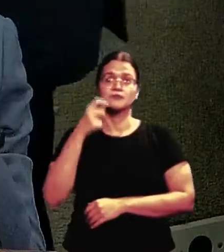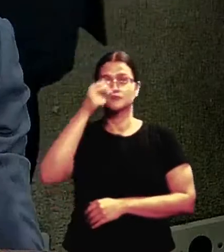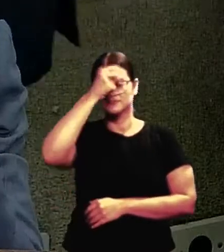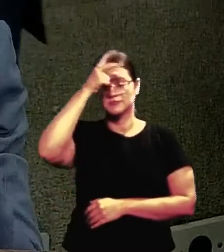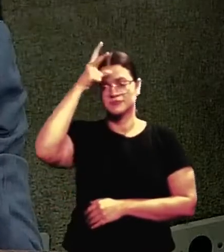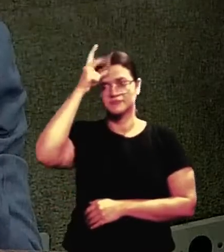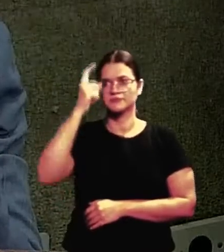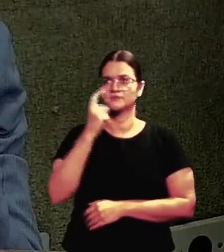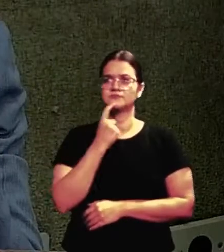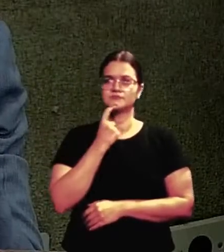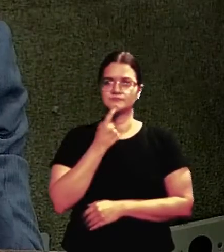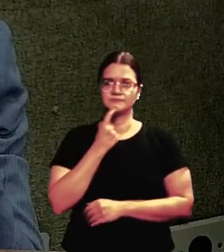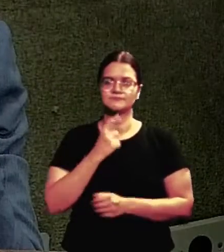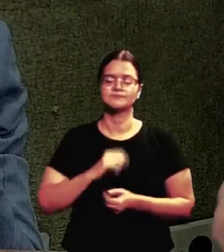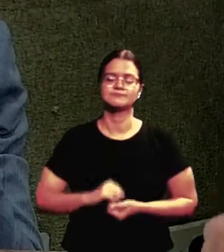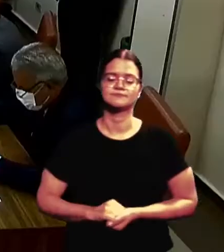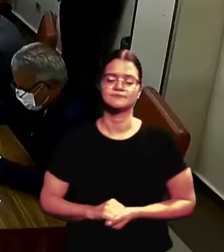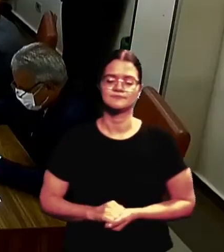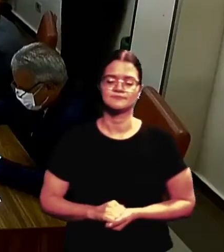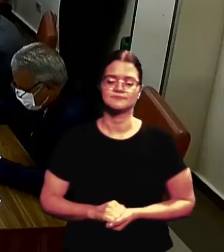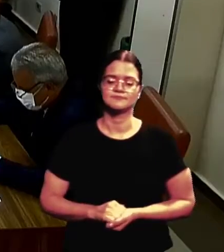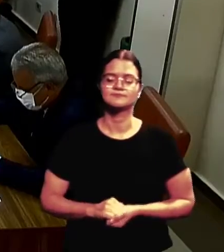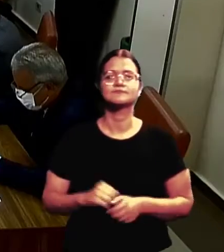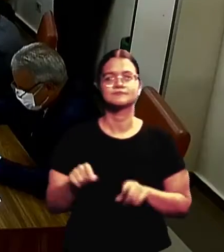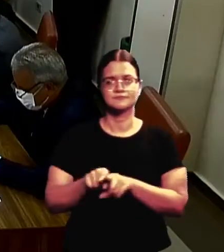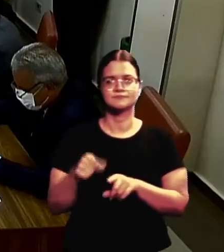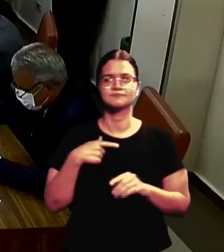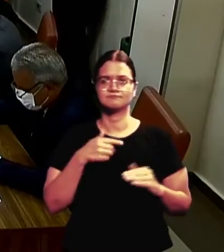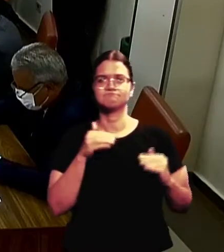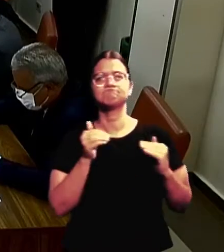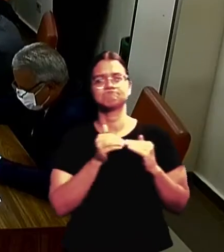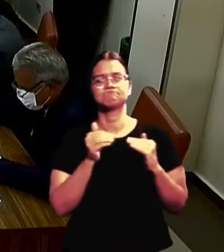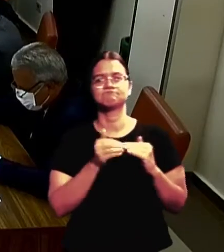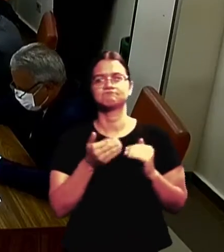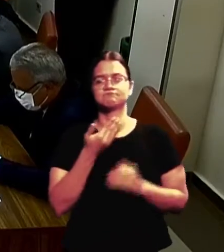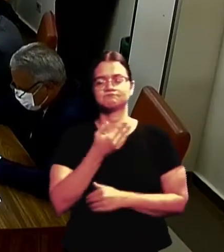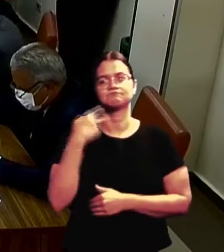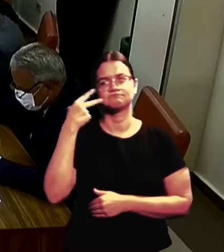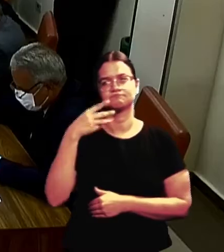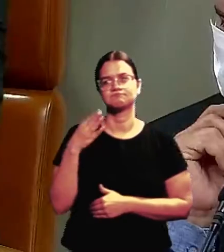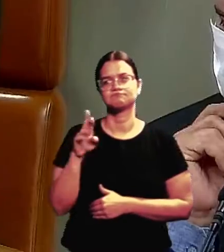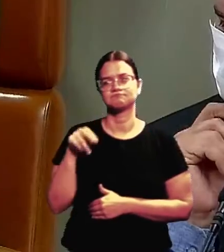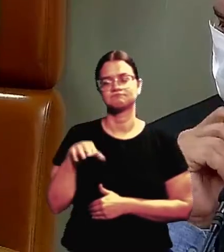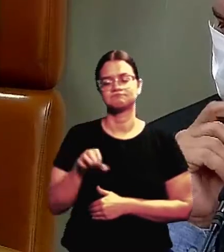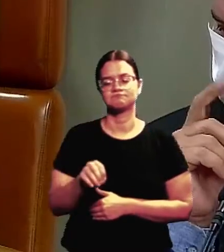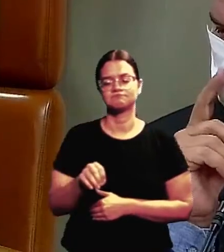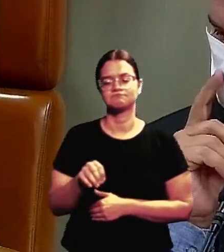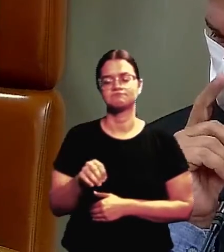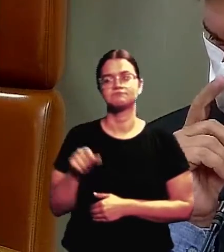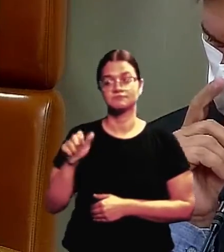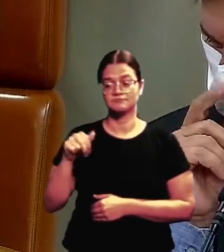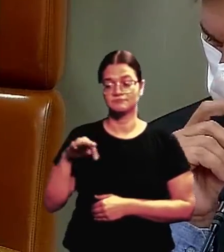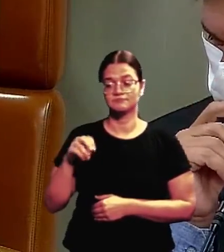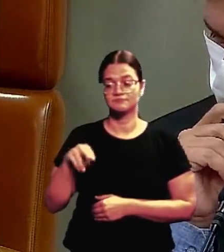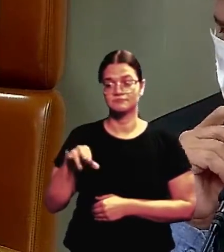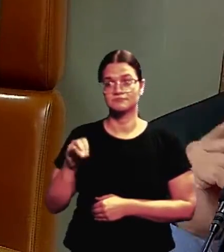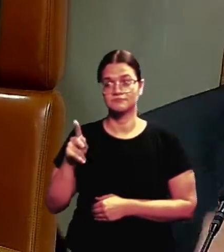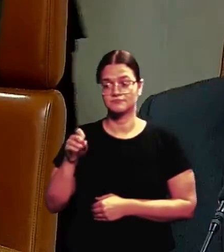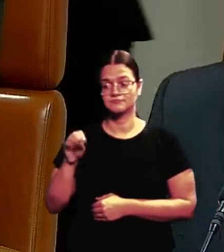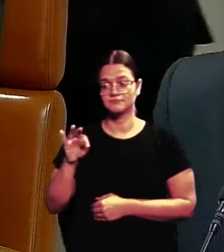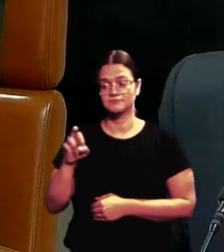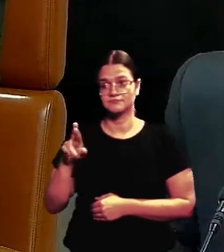Rezende. Senhor presidente, eu quero também, concordando com o vereador Bruno, Antônio Poteiro tem